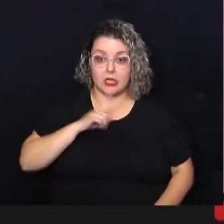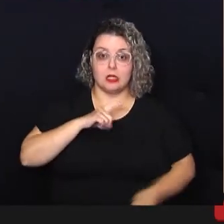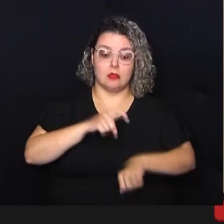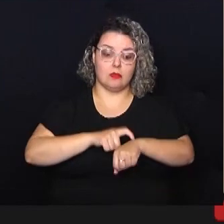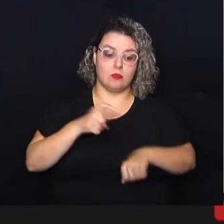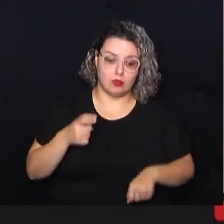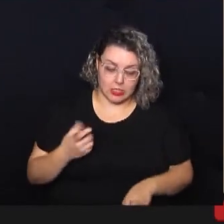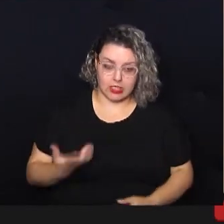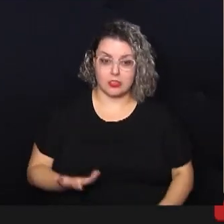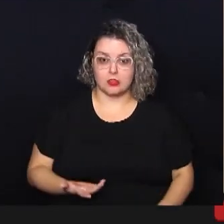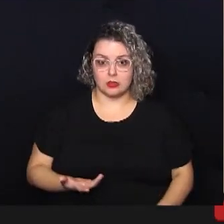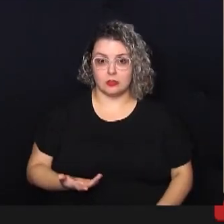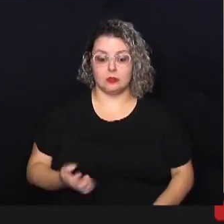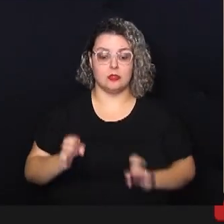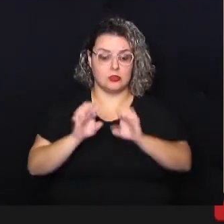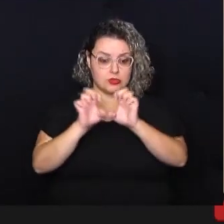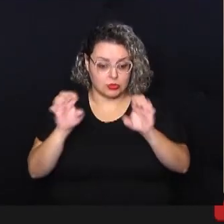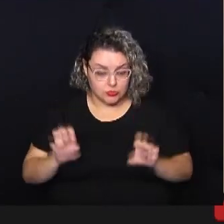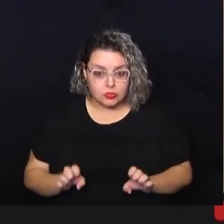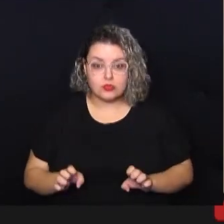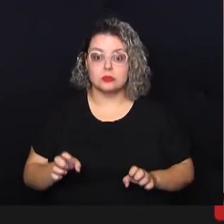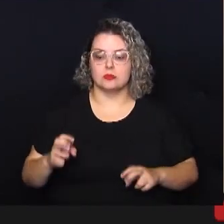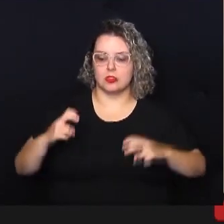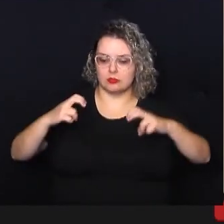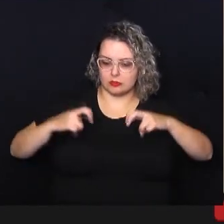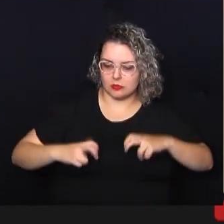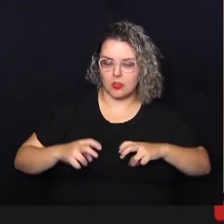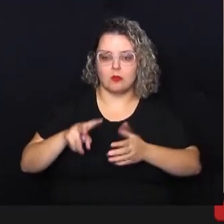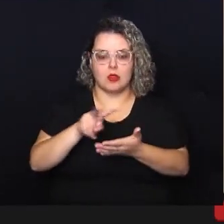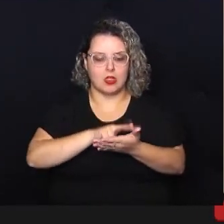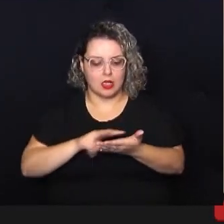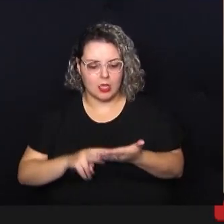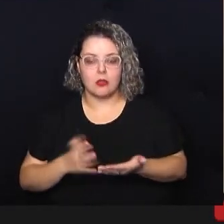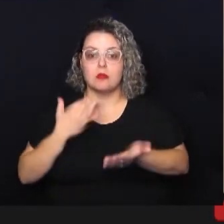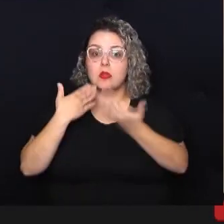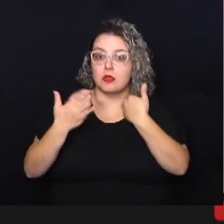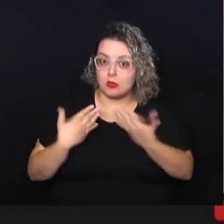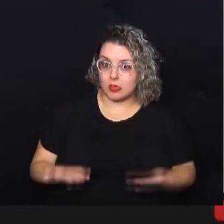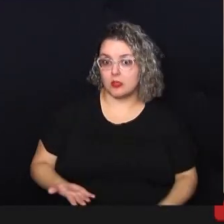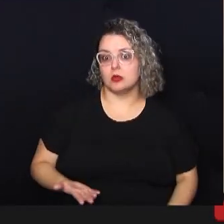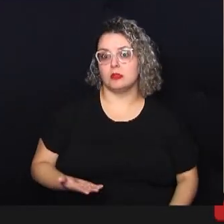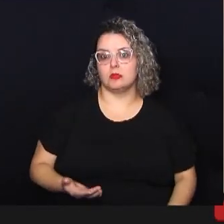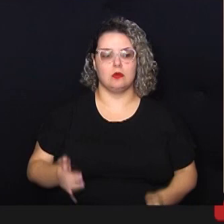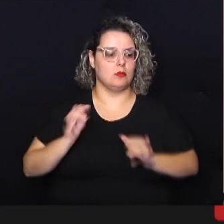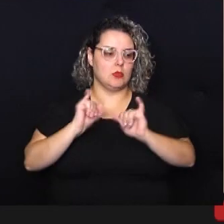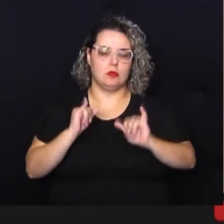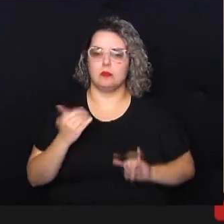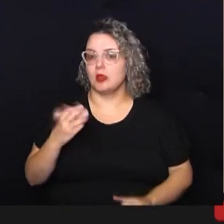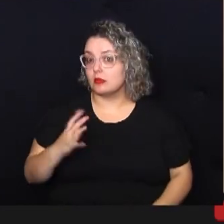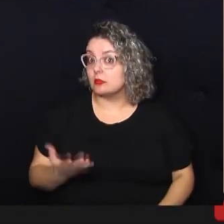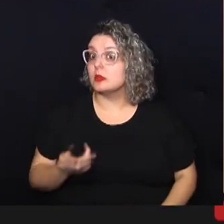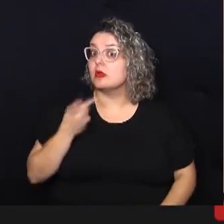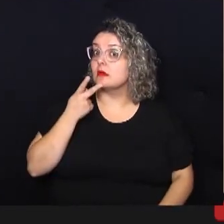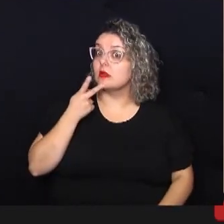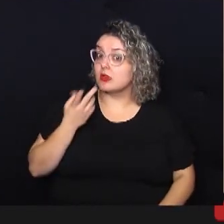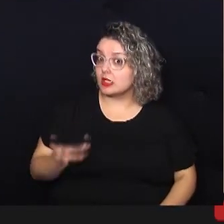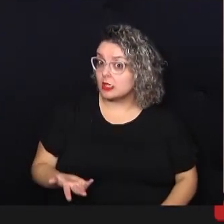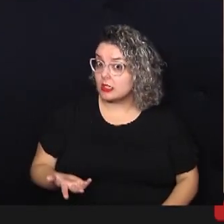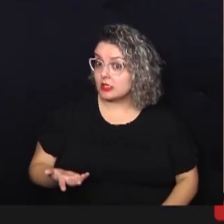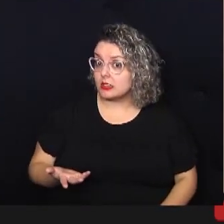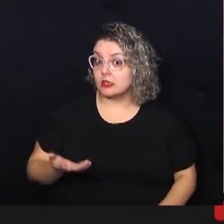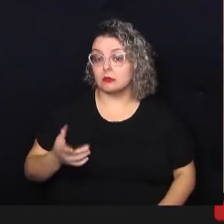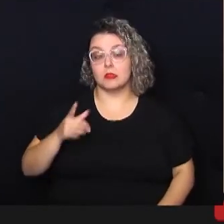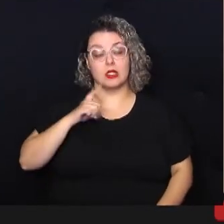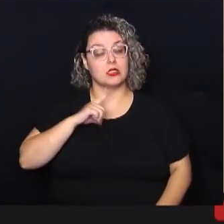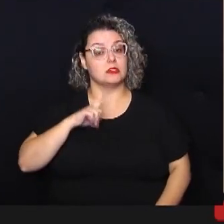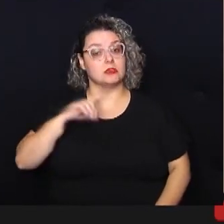são estruturados, que você vai sentar, que você vai ler, que você vai conversar, ou aparecer uma notícia, você vai abordar aquele assunto. mas existe